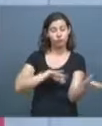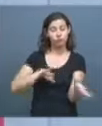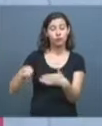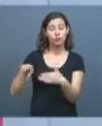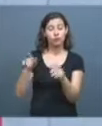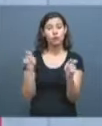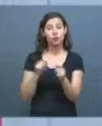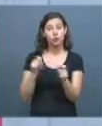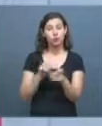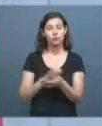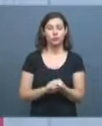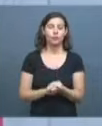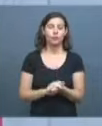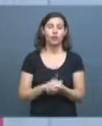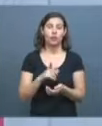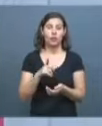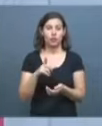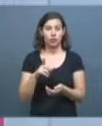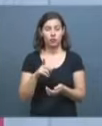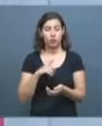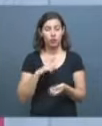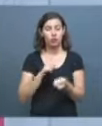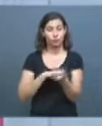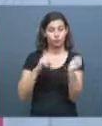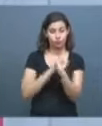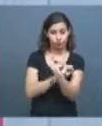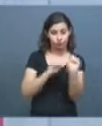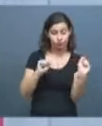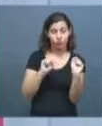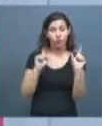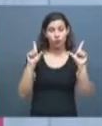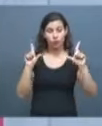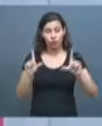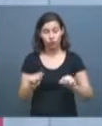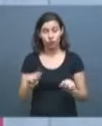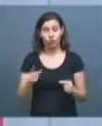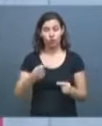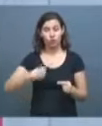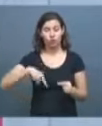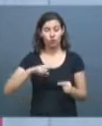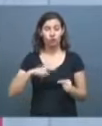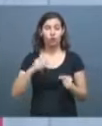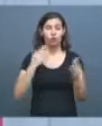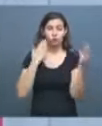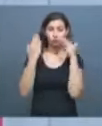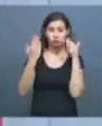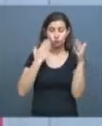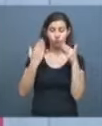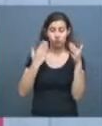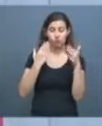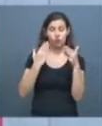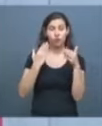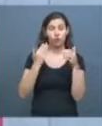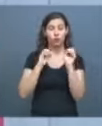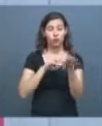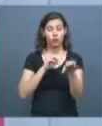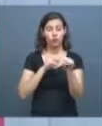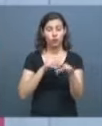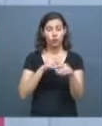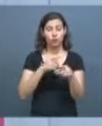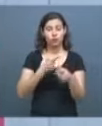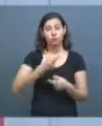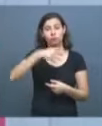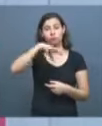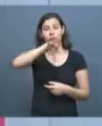suas reações ao estresse. Em psicoterapia, nós trabalhamos muito a técnica de respiração, né? Que através da respiração